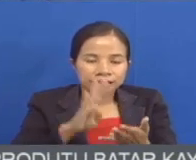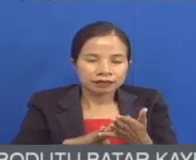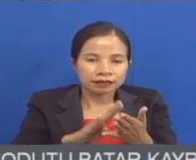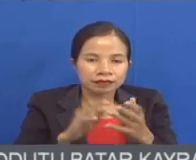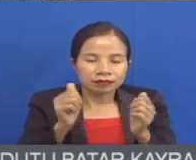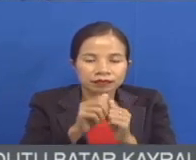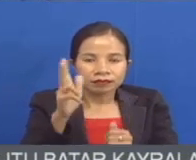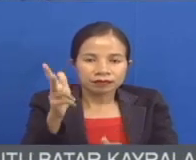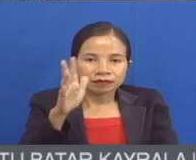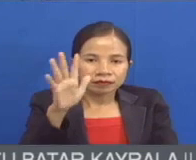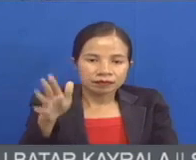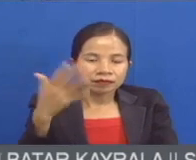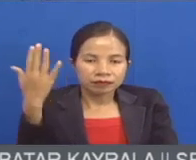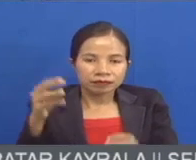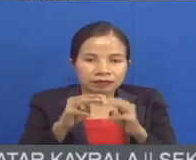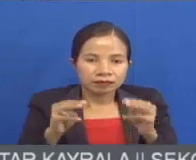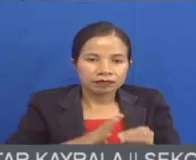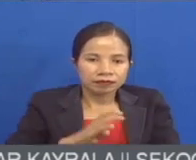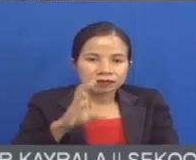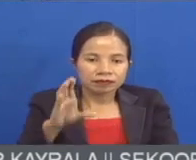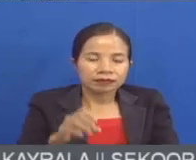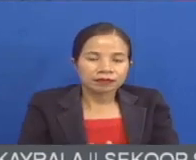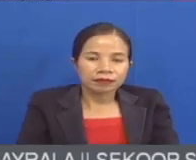Tolo Nuno Recen Lima e a Município Baucau.